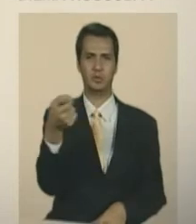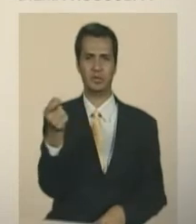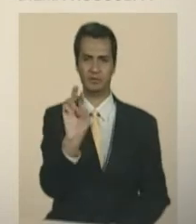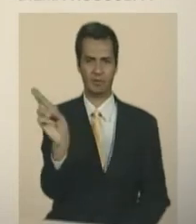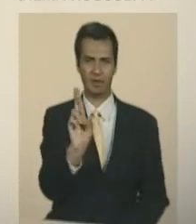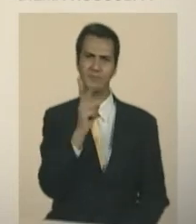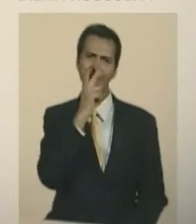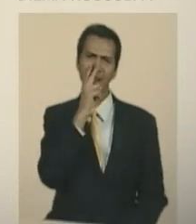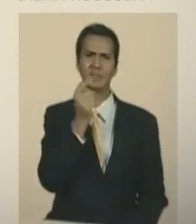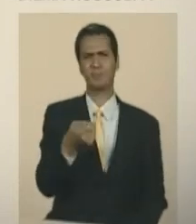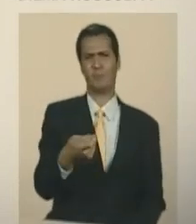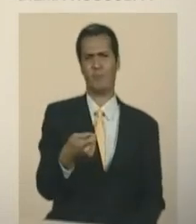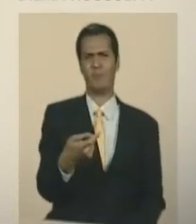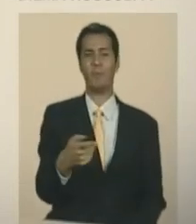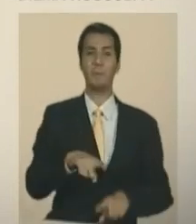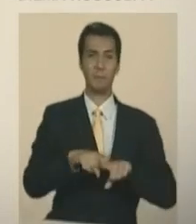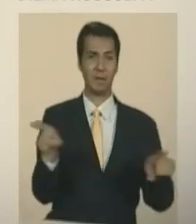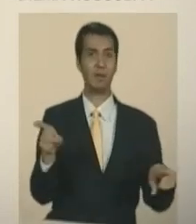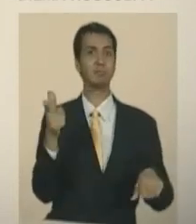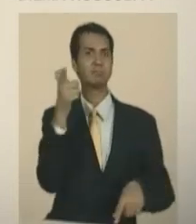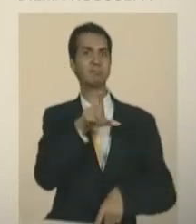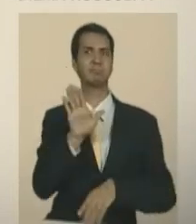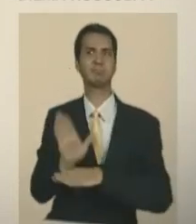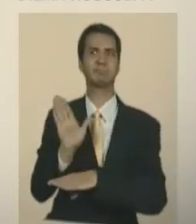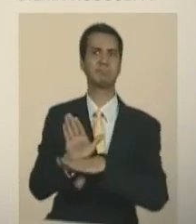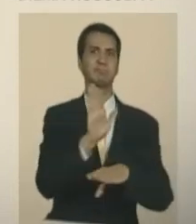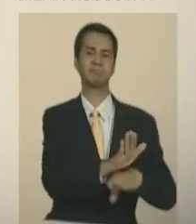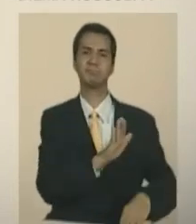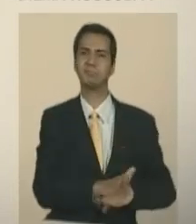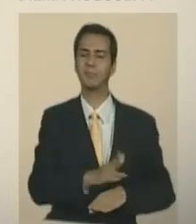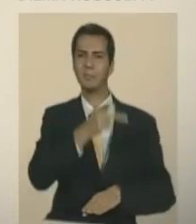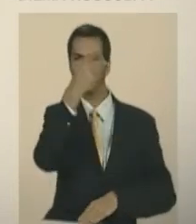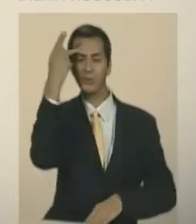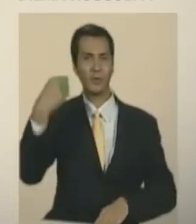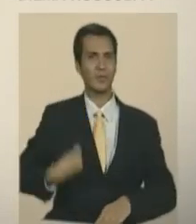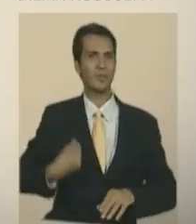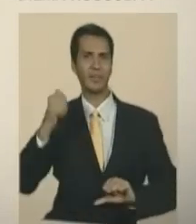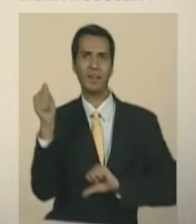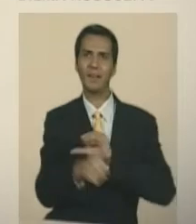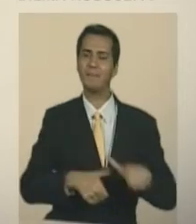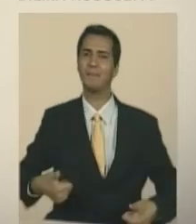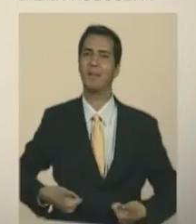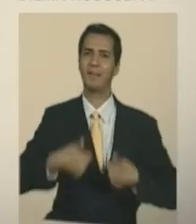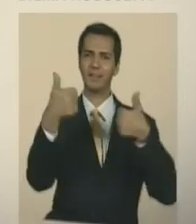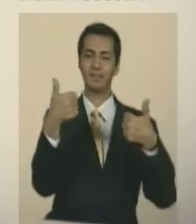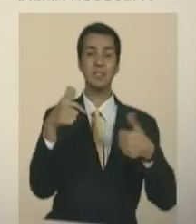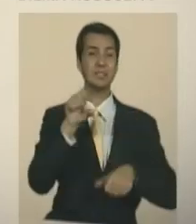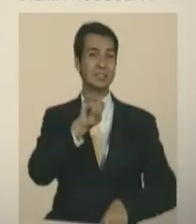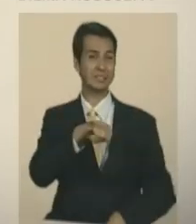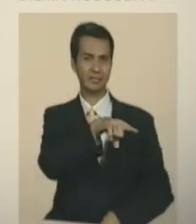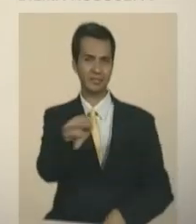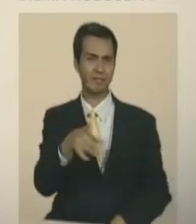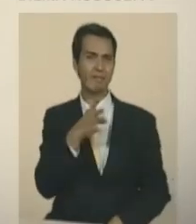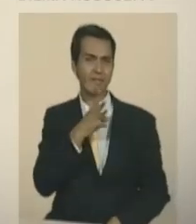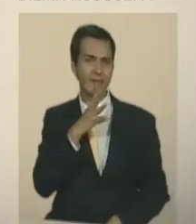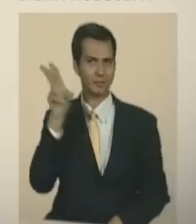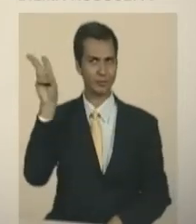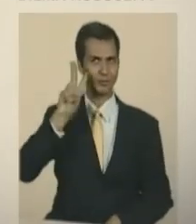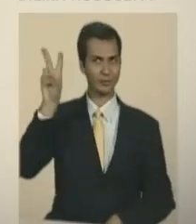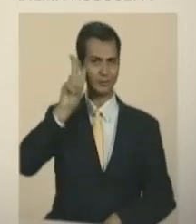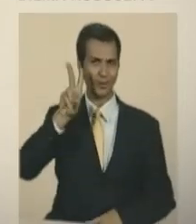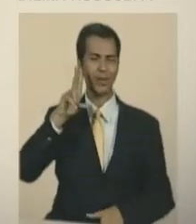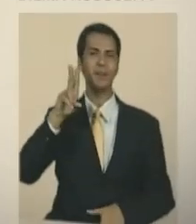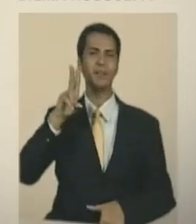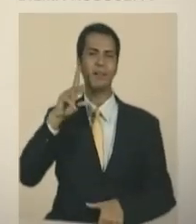até parecer pouco mas tem mudado Luciano a vida de muita gente quando olhamos as histórias que estão por trás